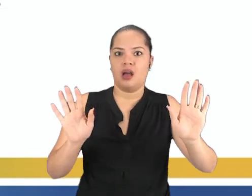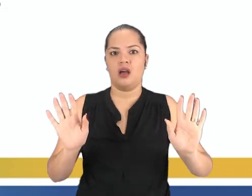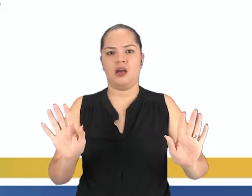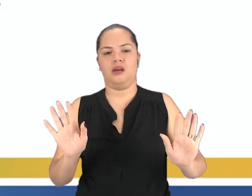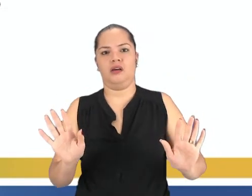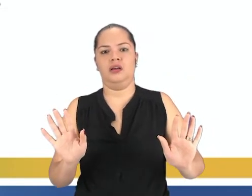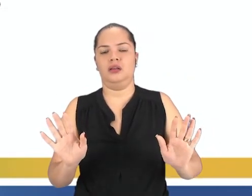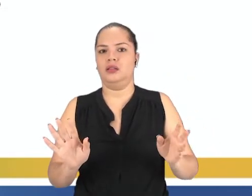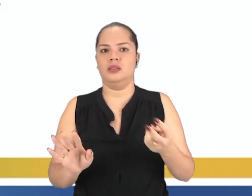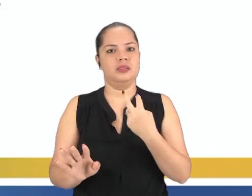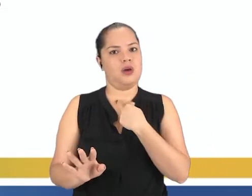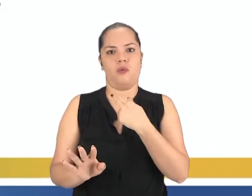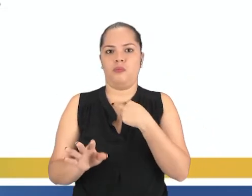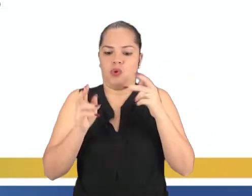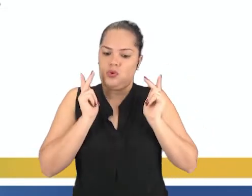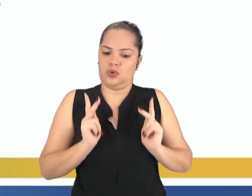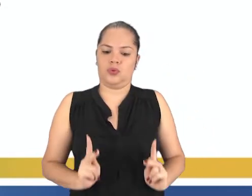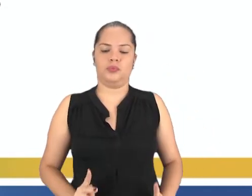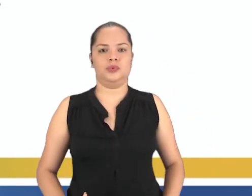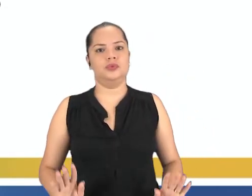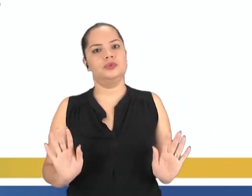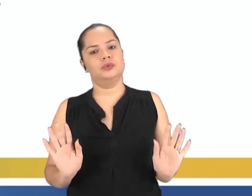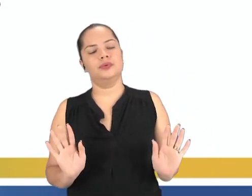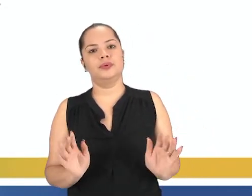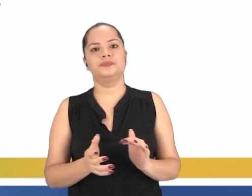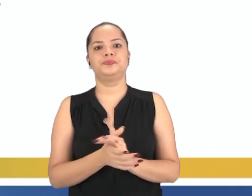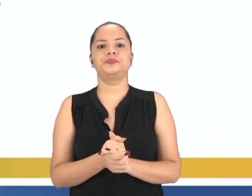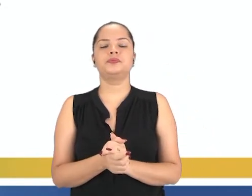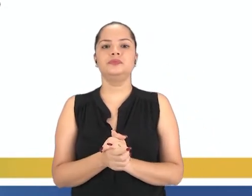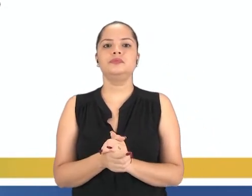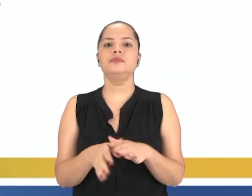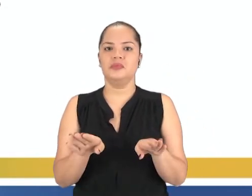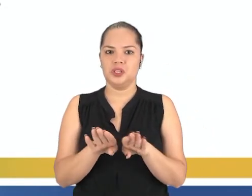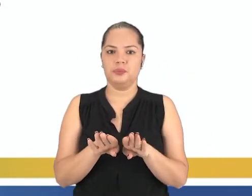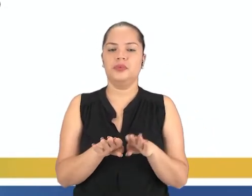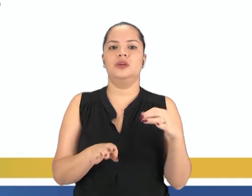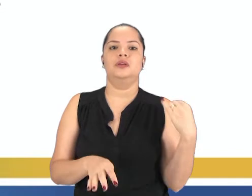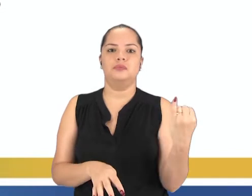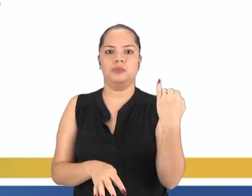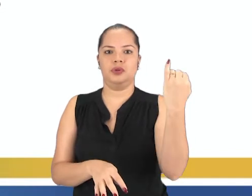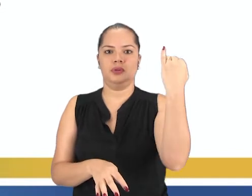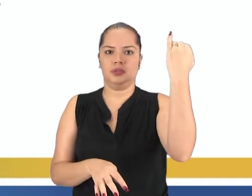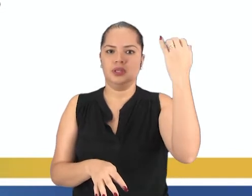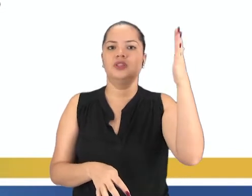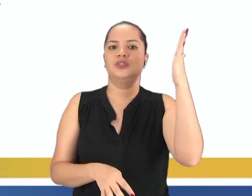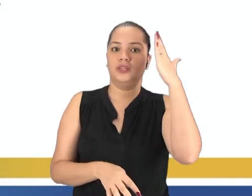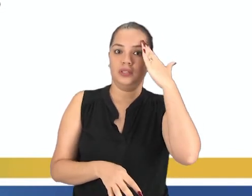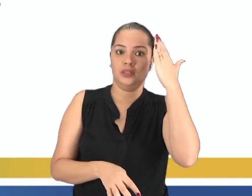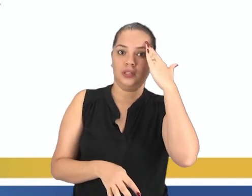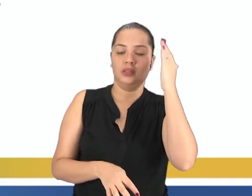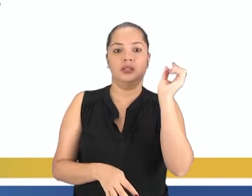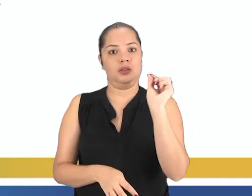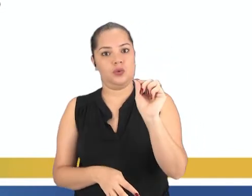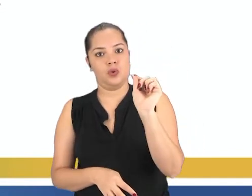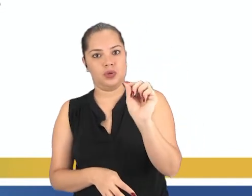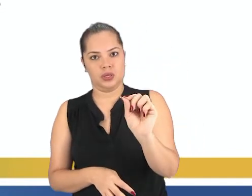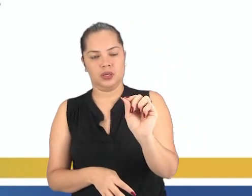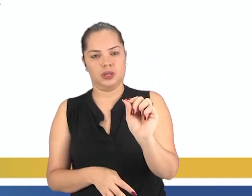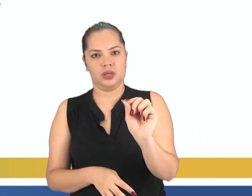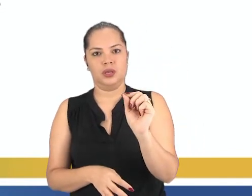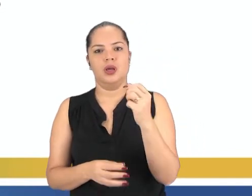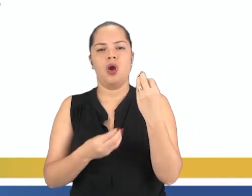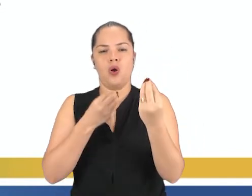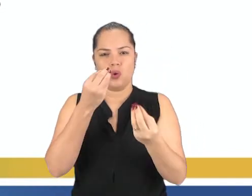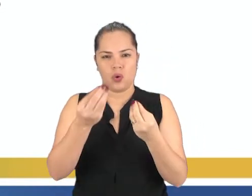não fazê-lo. Quinto ponto. O quinto ponto, gente, é muito importante para você entender mais sobre a questão